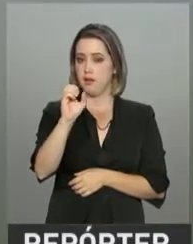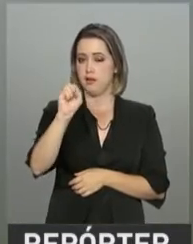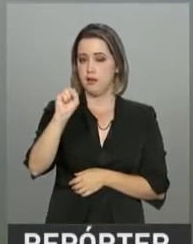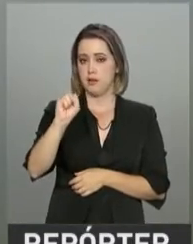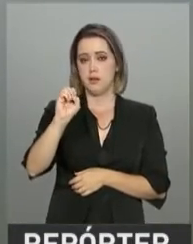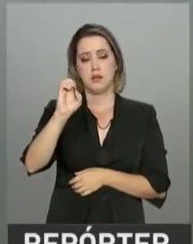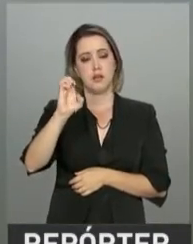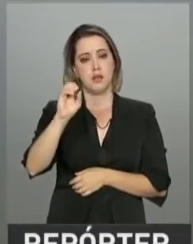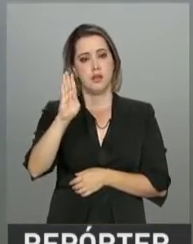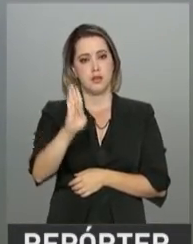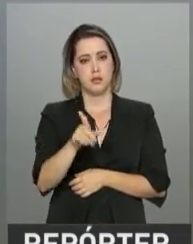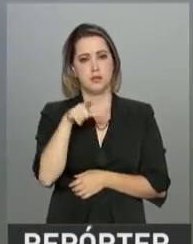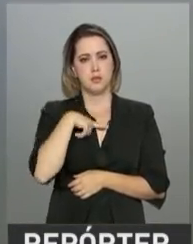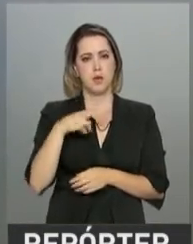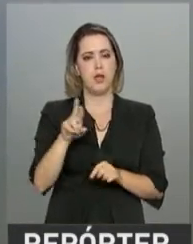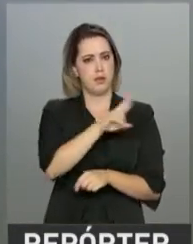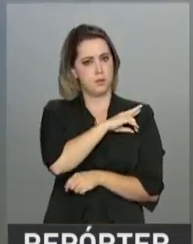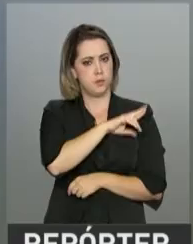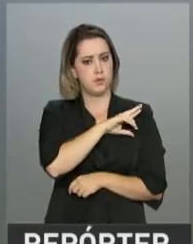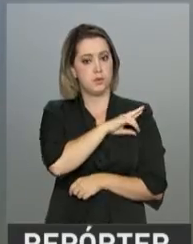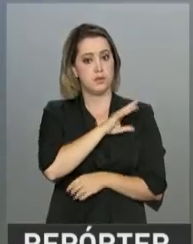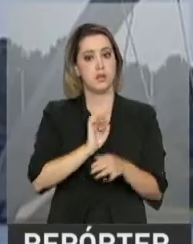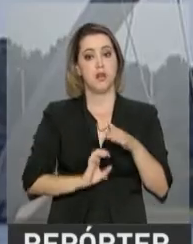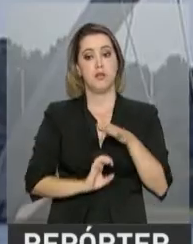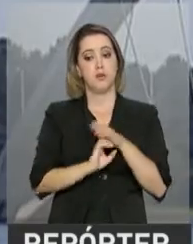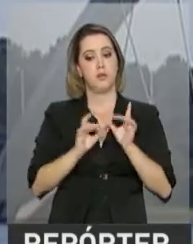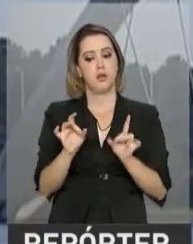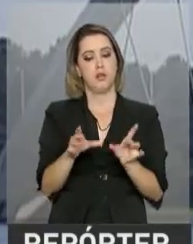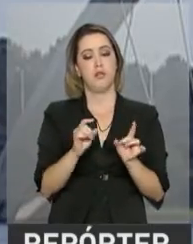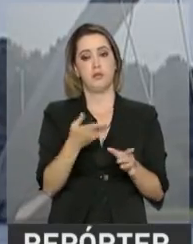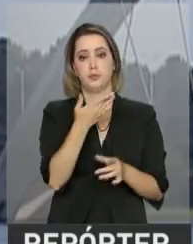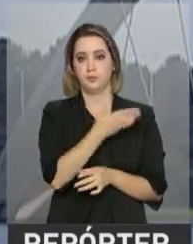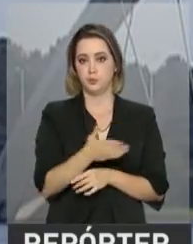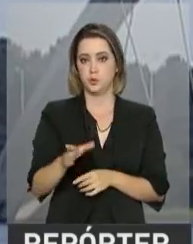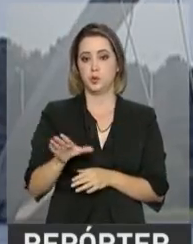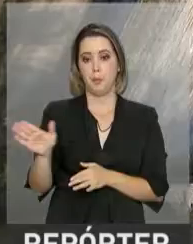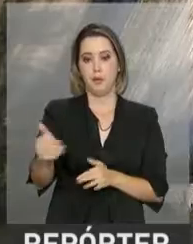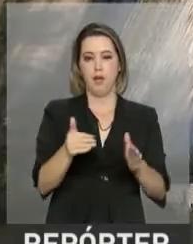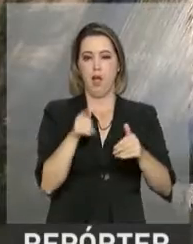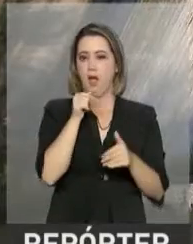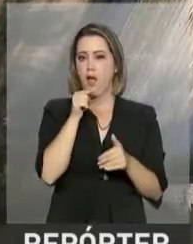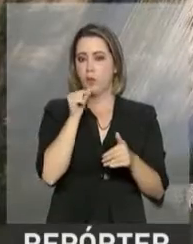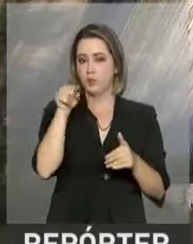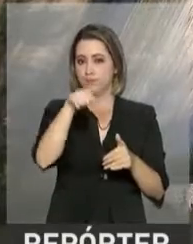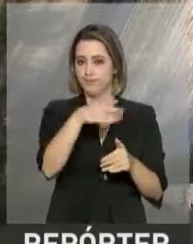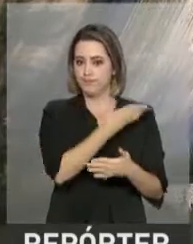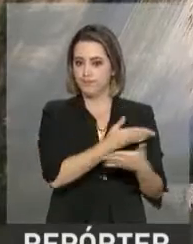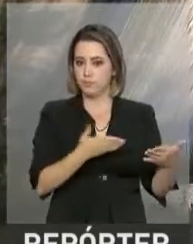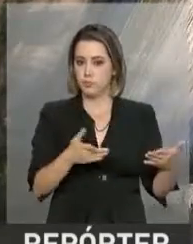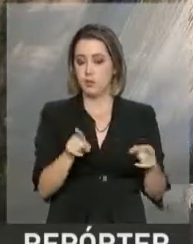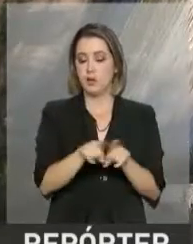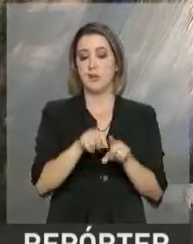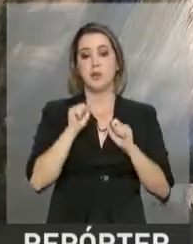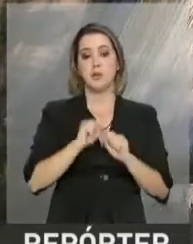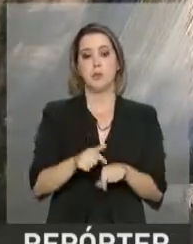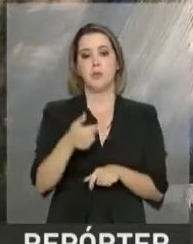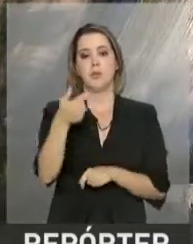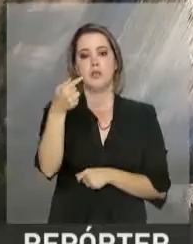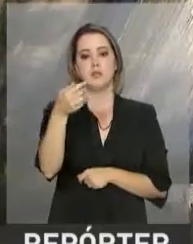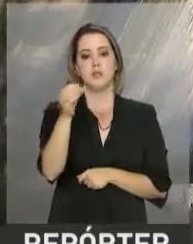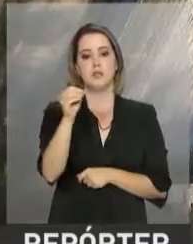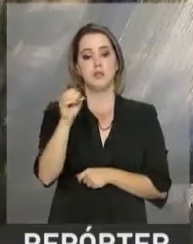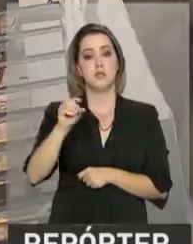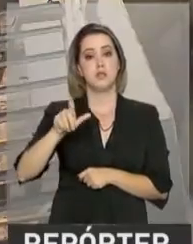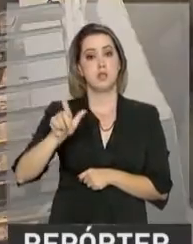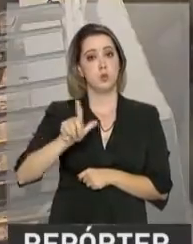da obra que vai captar água do lago paranoá com o investimento do governo federal será possível retirar 700 litros de água por